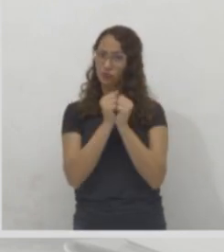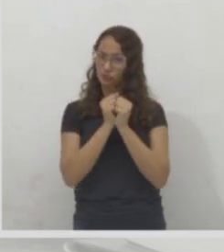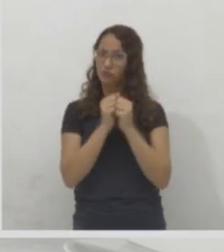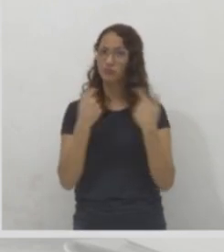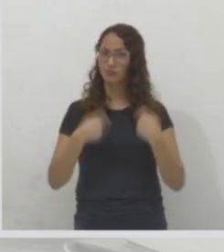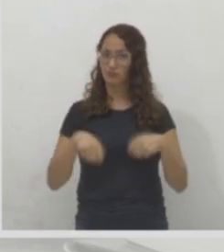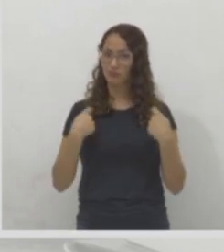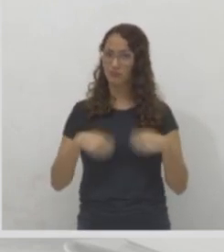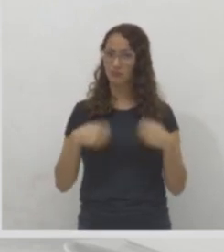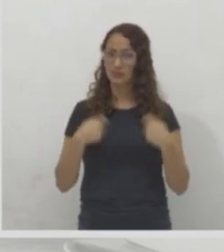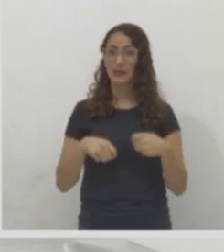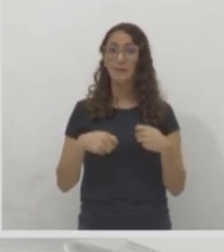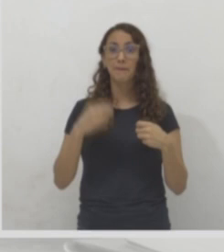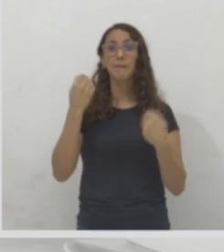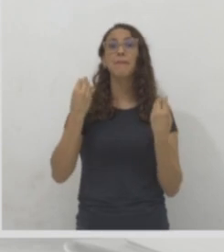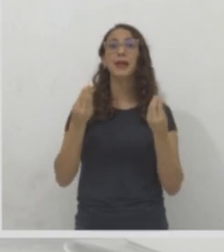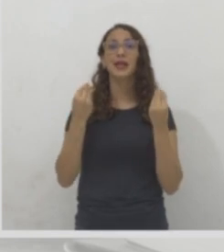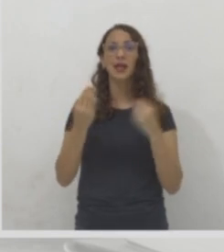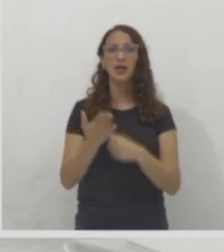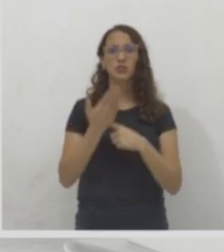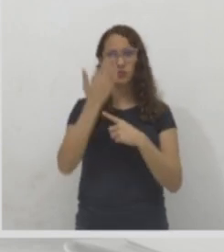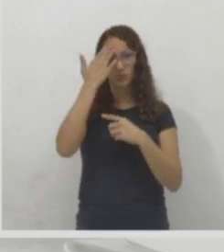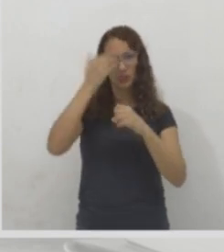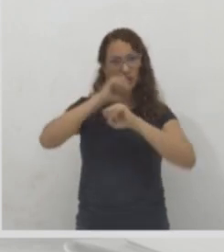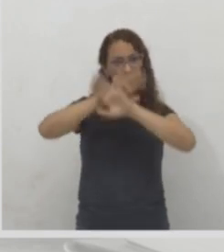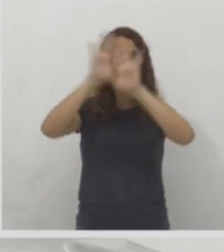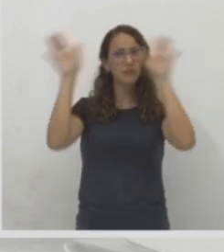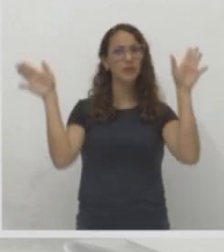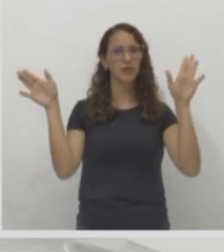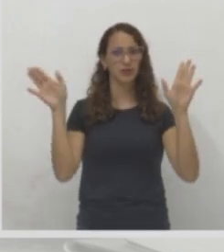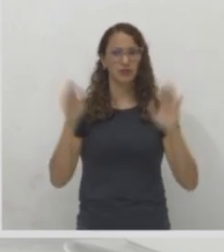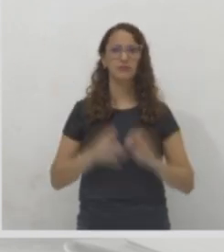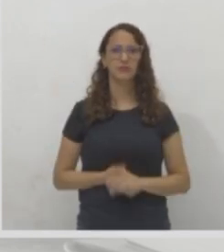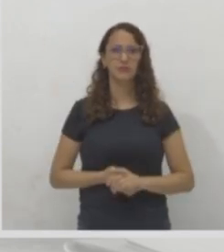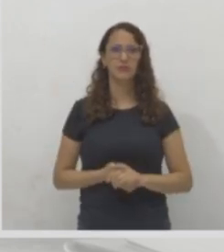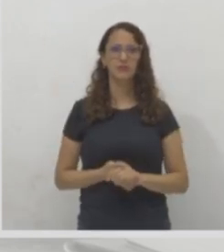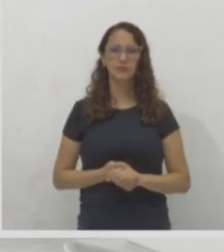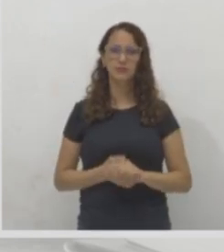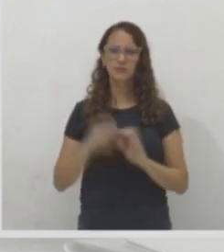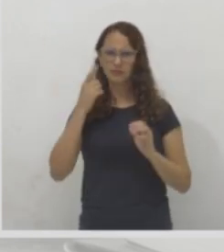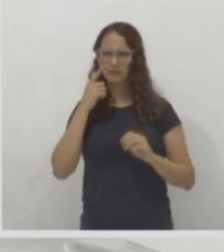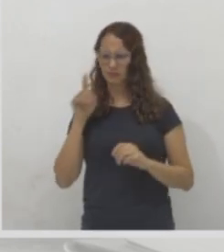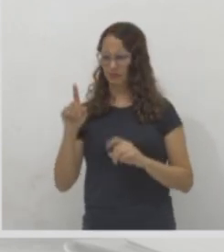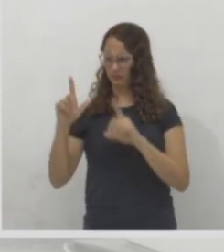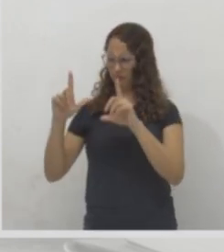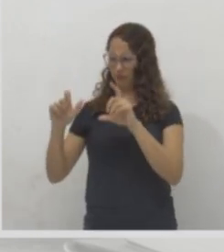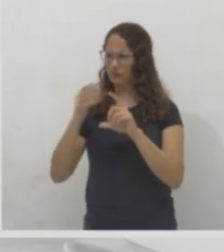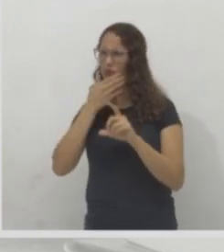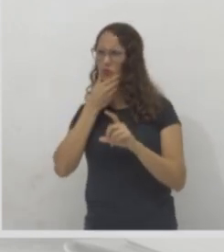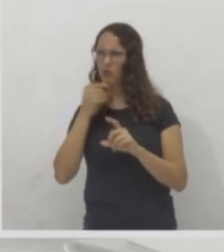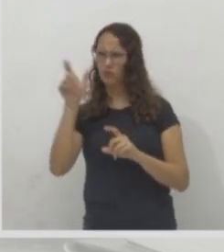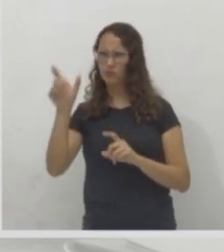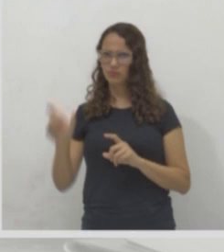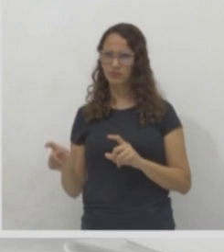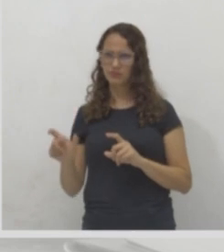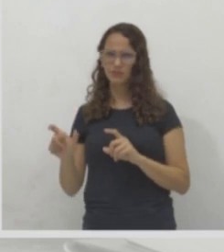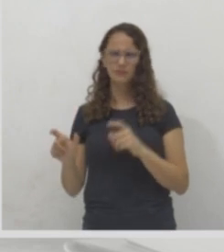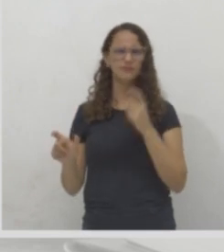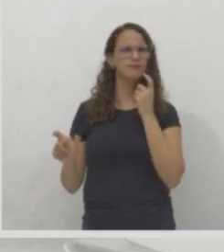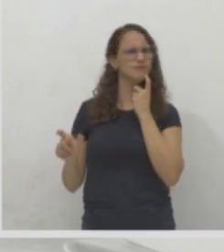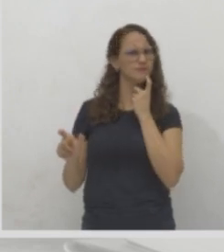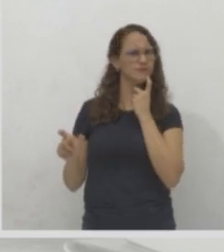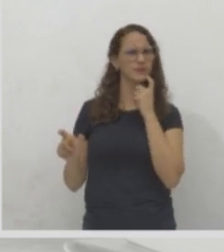o entendimento do texto, certo? Então, eu vejo a imagem desse rapaz e eu entendo que